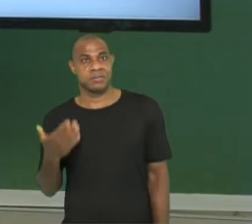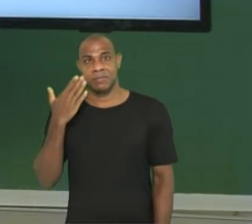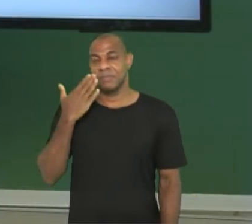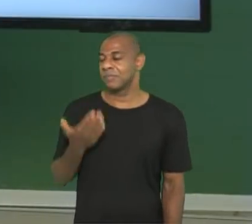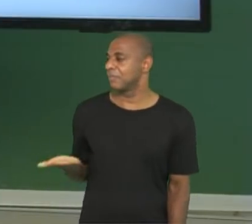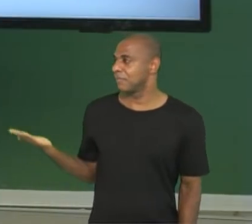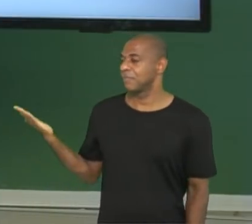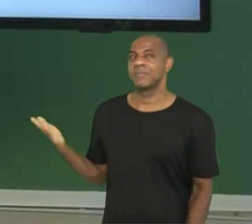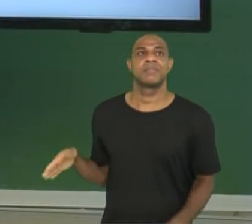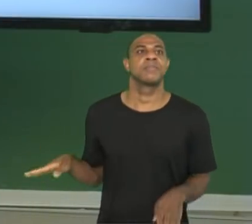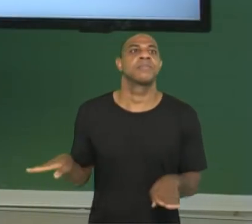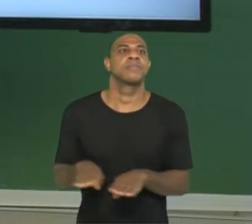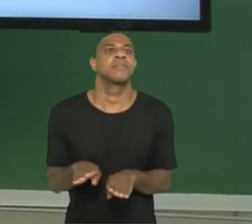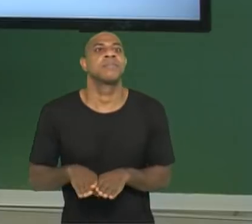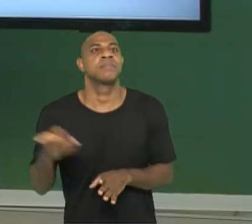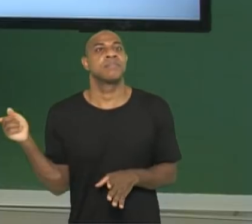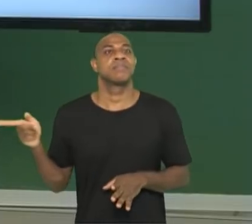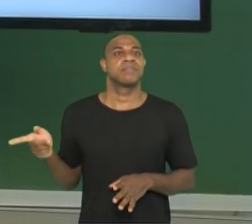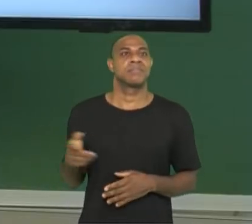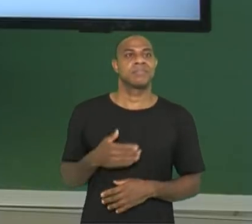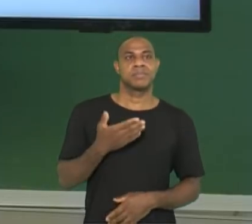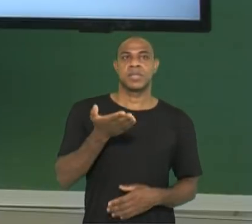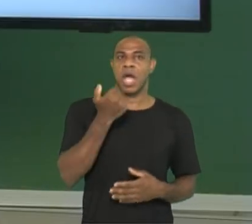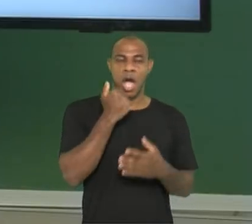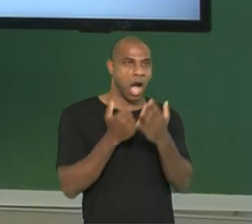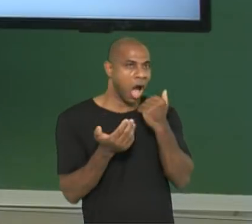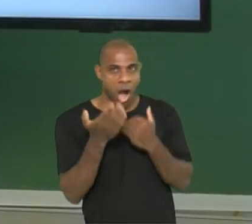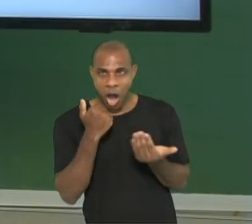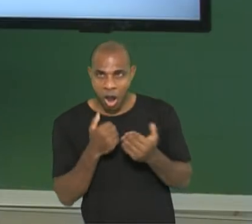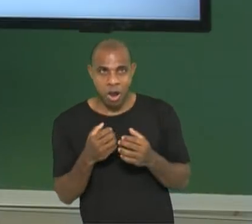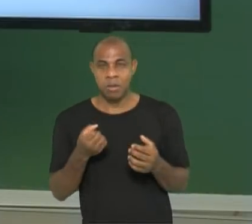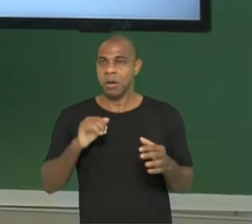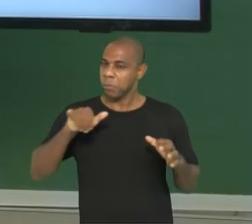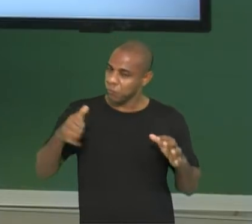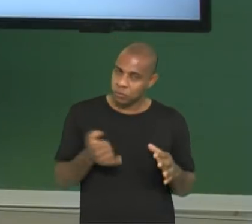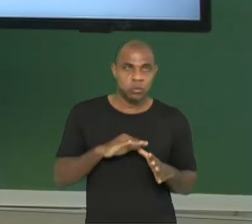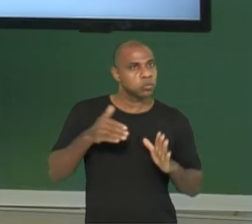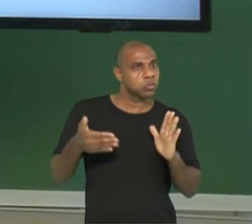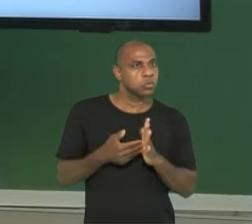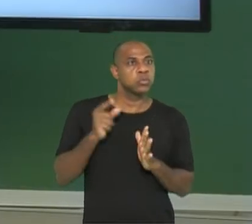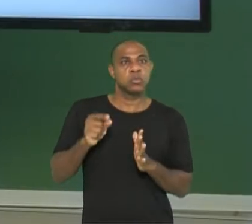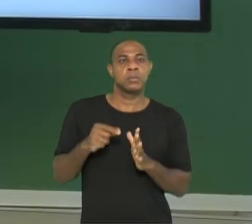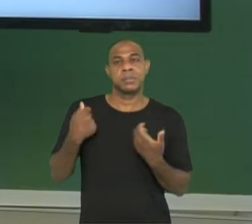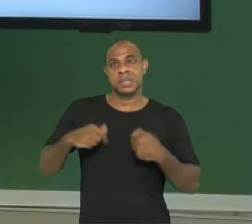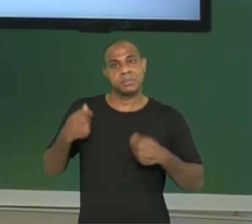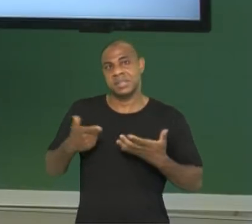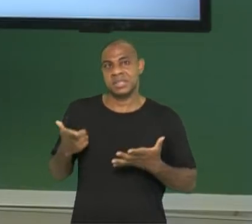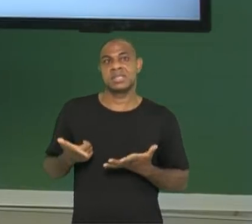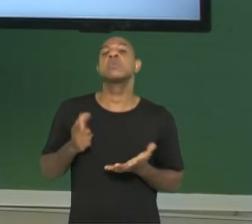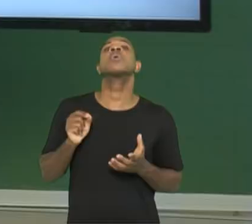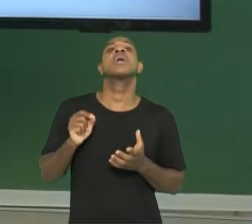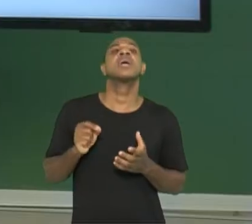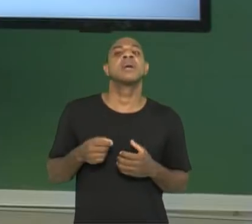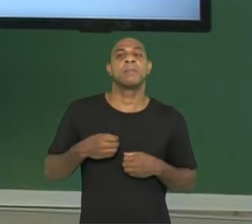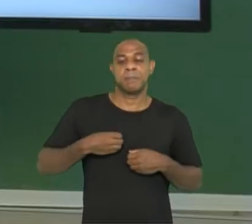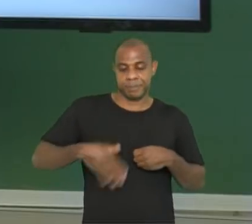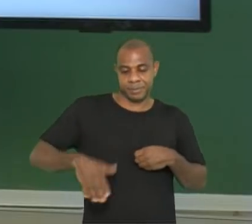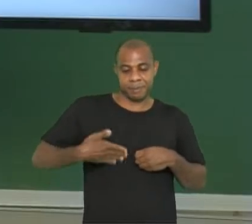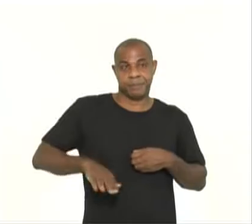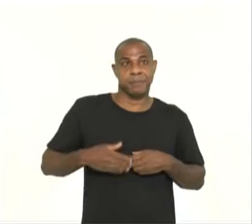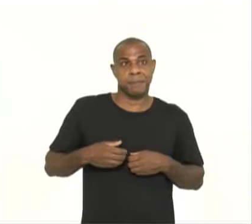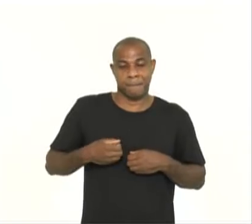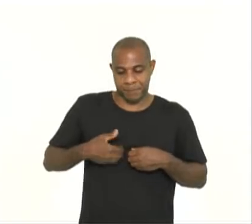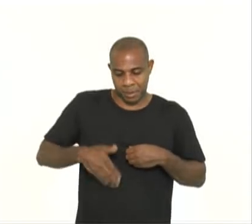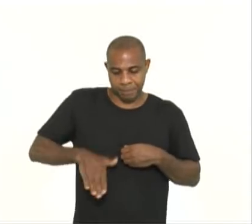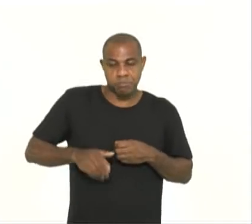Aí, vamos falar agora de excreção. Ele comeu, aproveitou tudo aquilo que ele precisava e agora precisa eliminar aquilo que não é bom. Eles têm